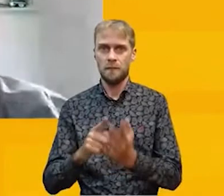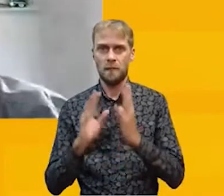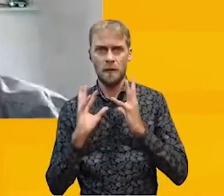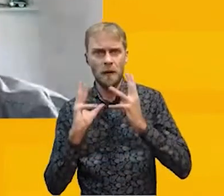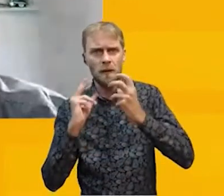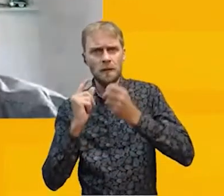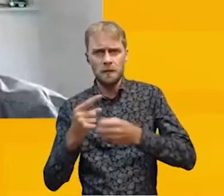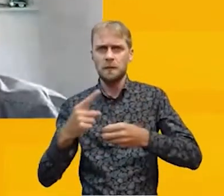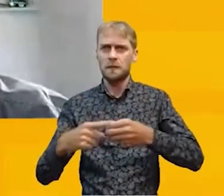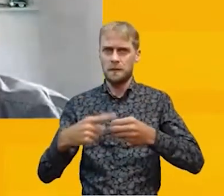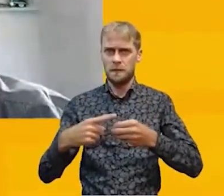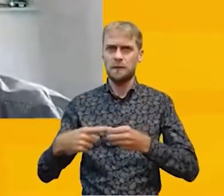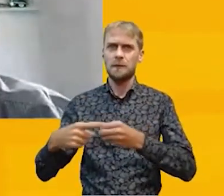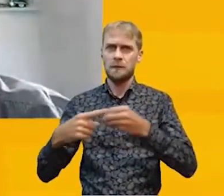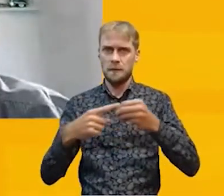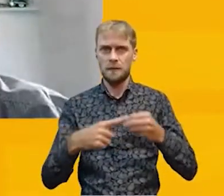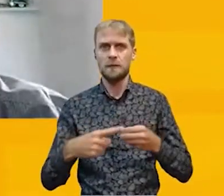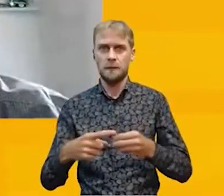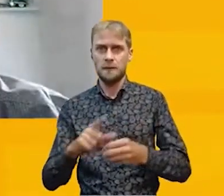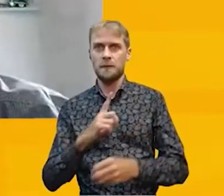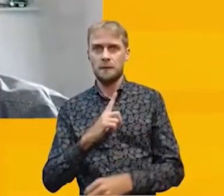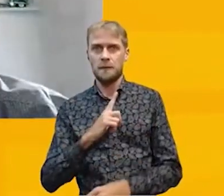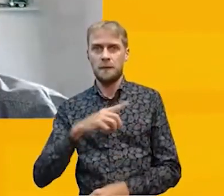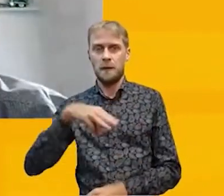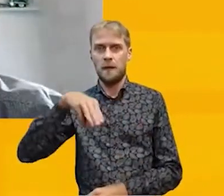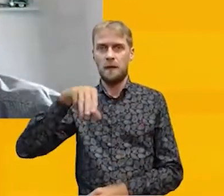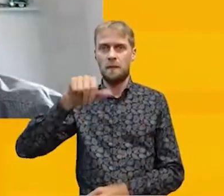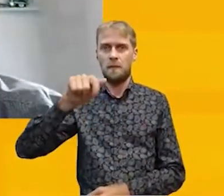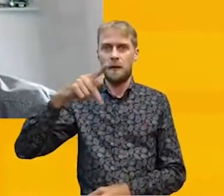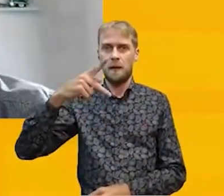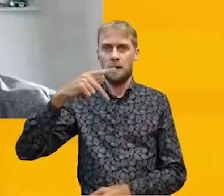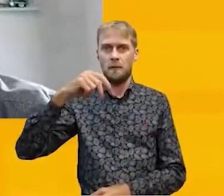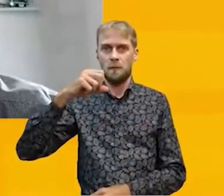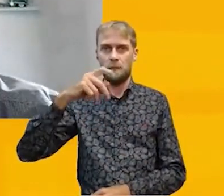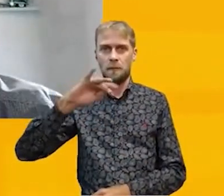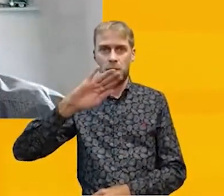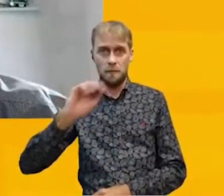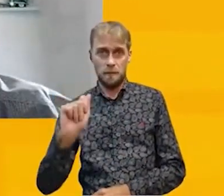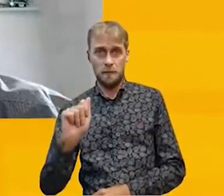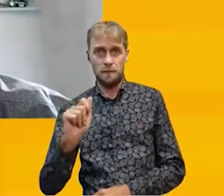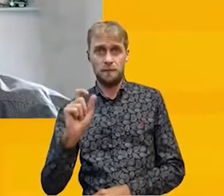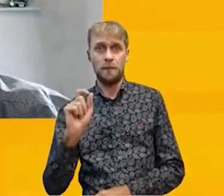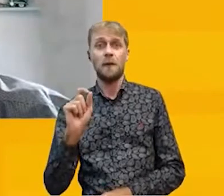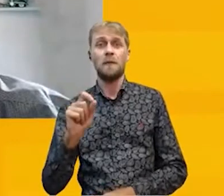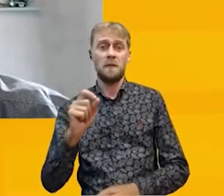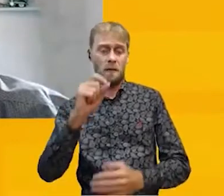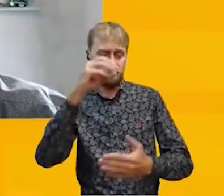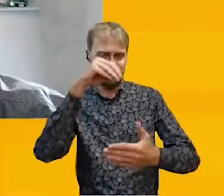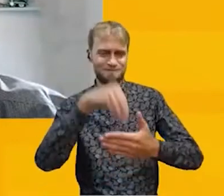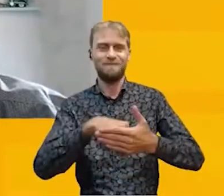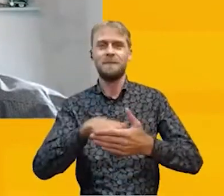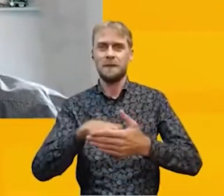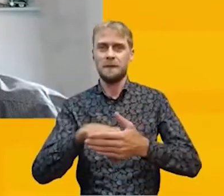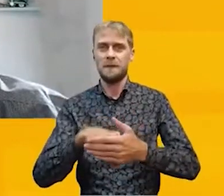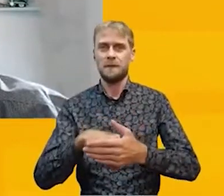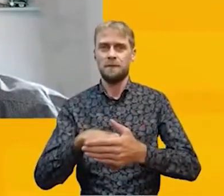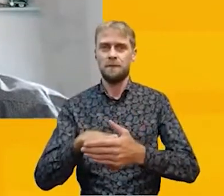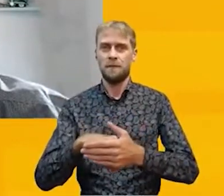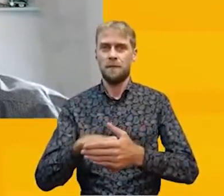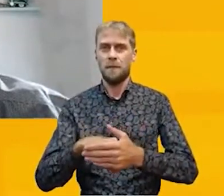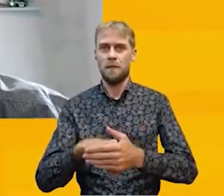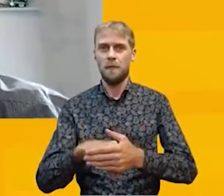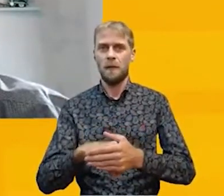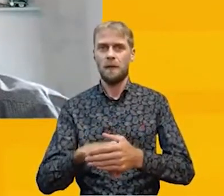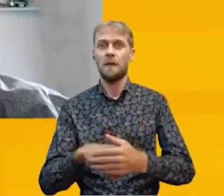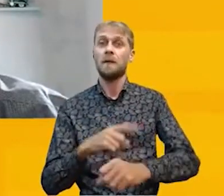os municípios que contêm o Mato Piba. Então, ou que constituem o Mato Piba, né? Então, acho